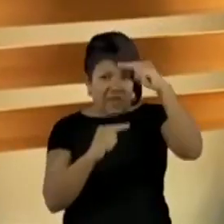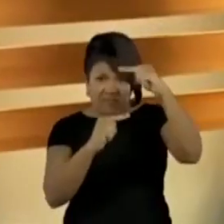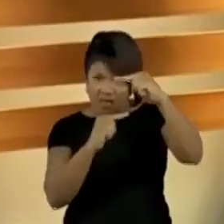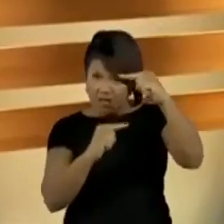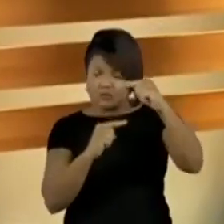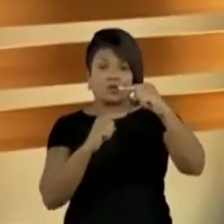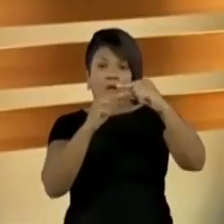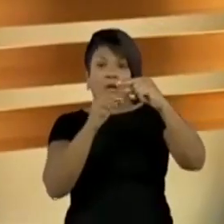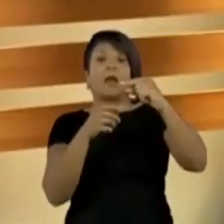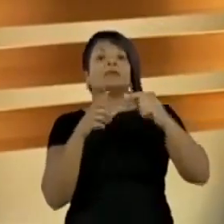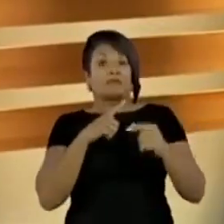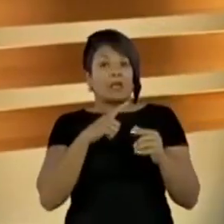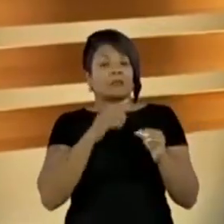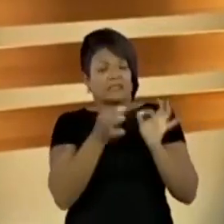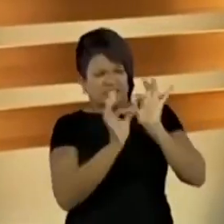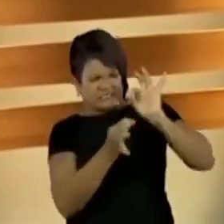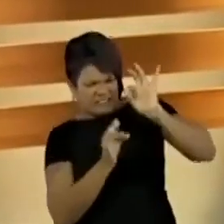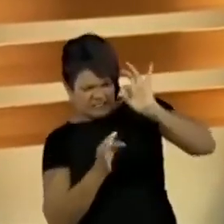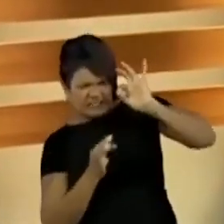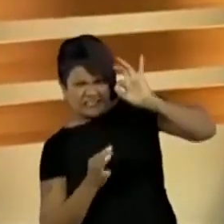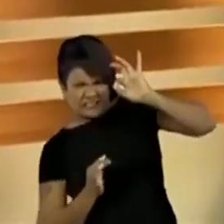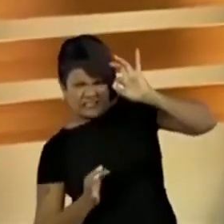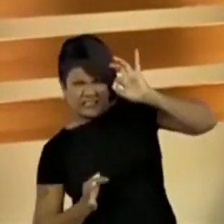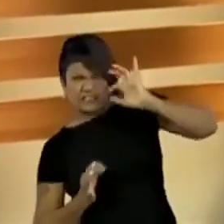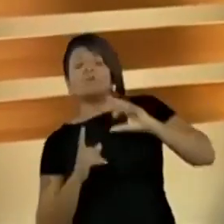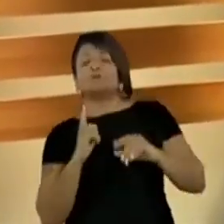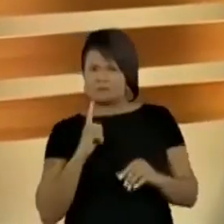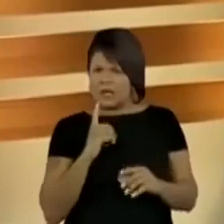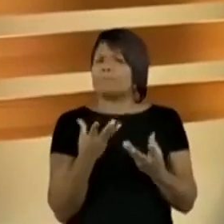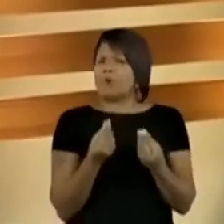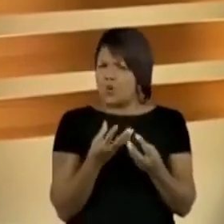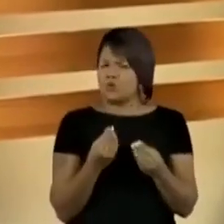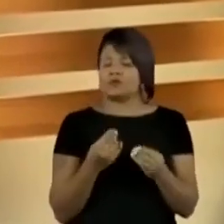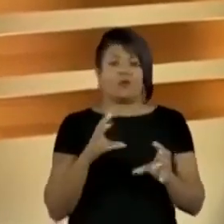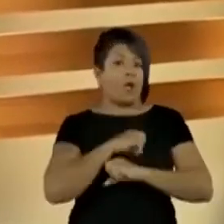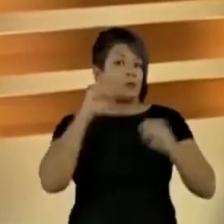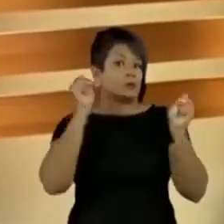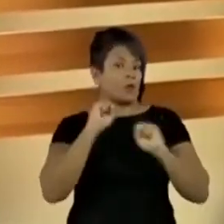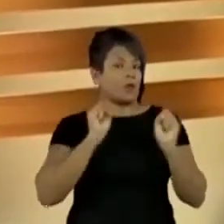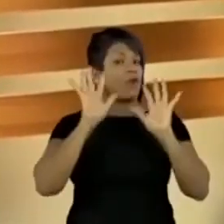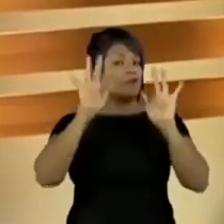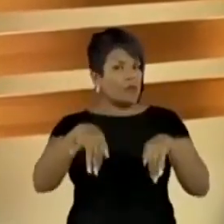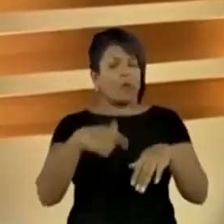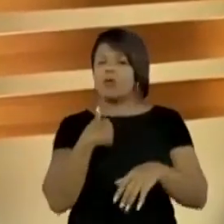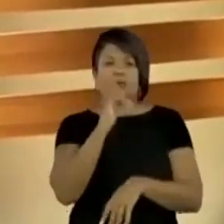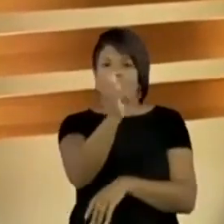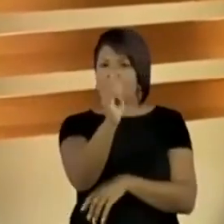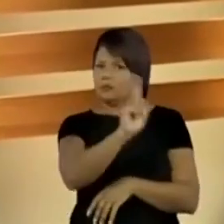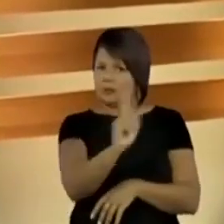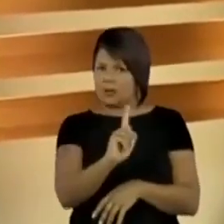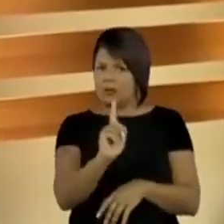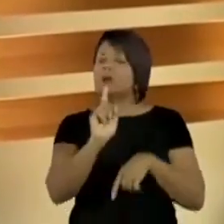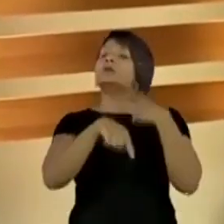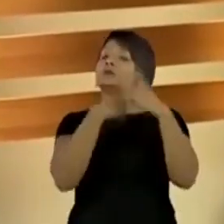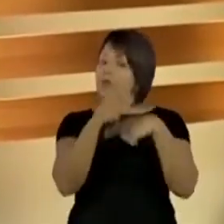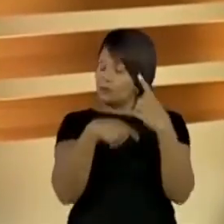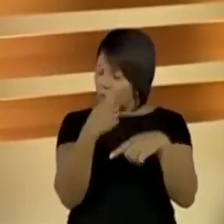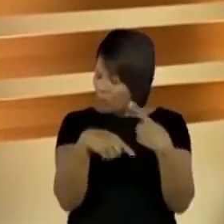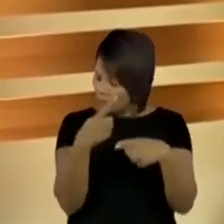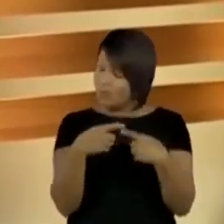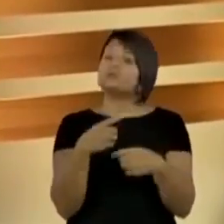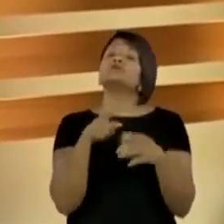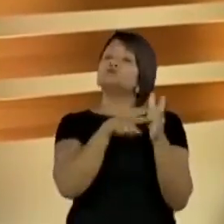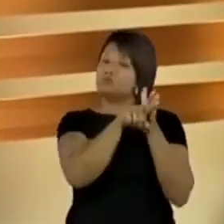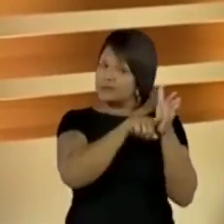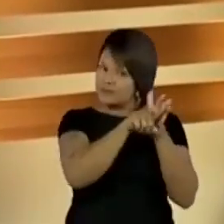Não coloquei o texto inteiro. Tanto é que o final do texto vocês vão adorar. Então eu não vou contar, vou deixar vocês procurarem e depois vocês comentem aí no